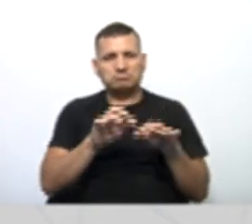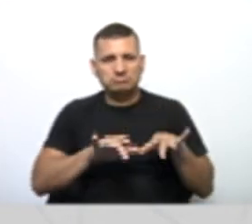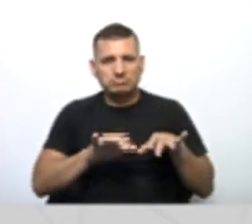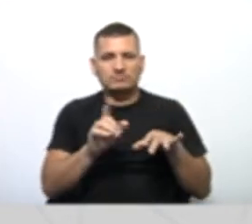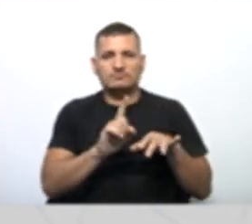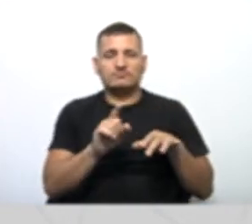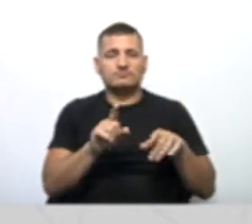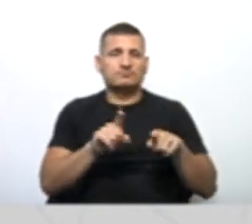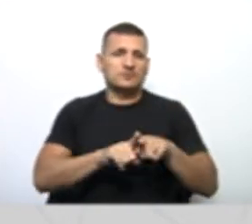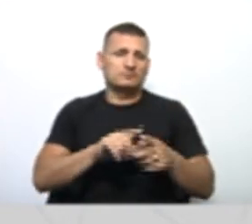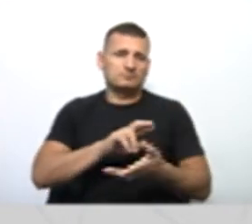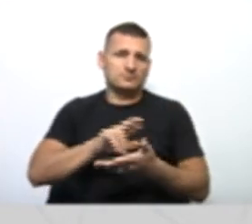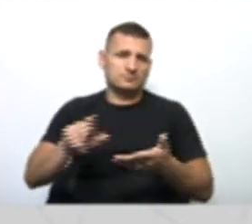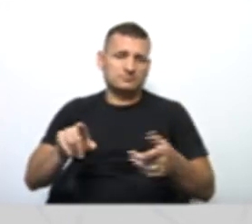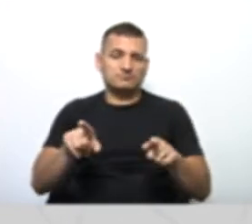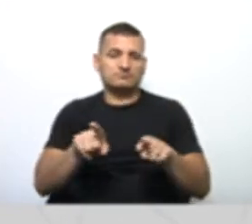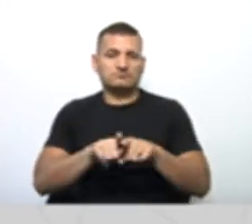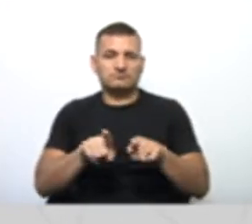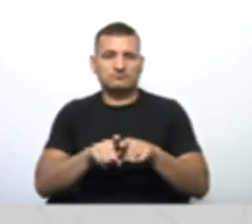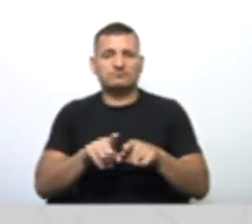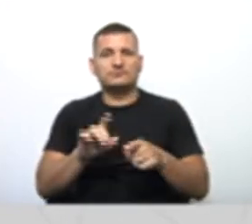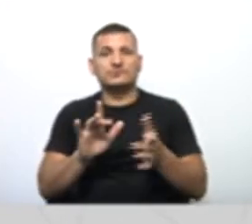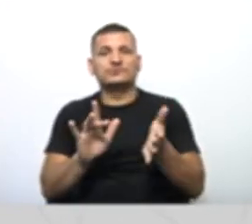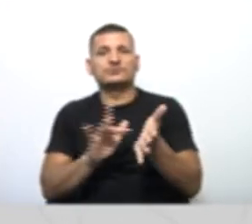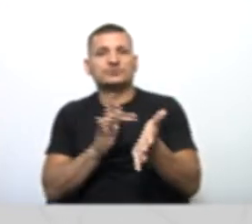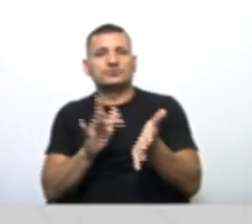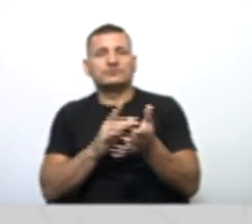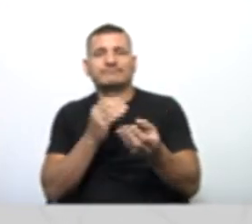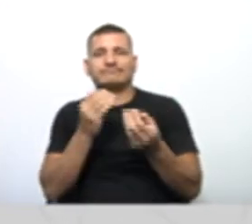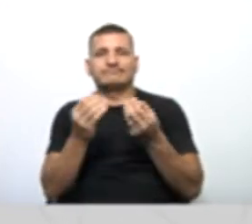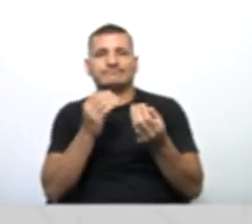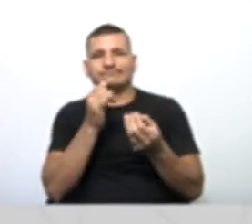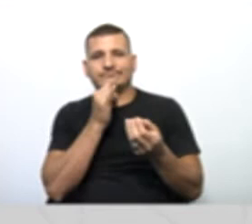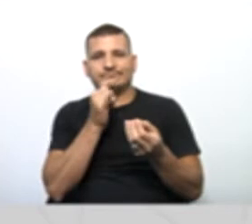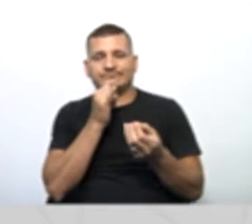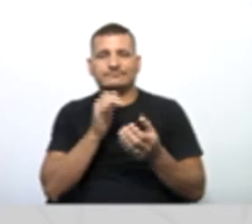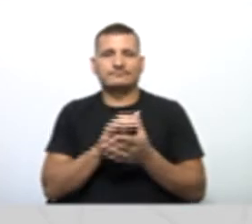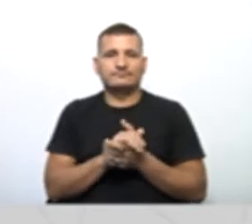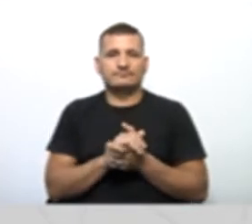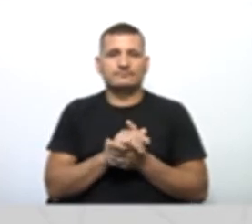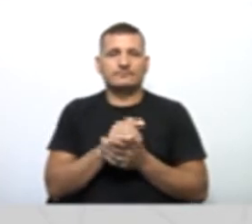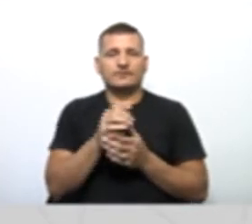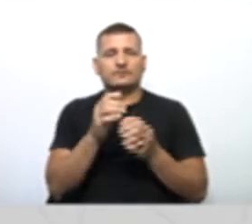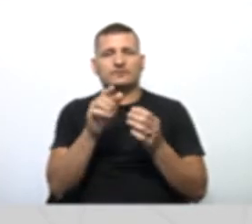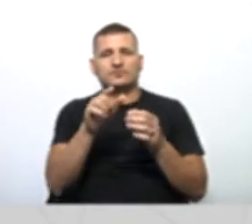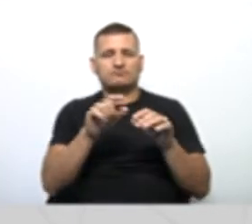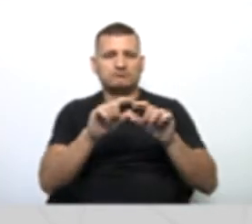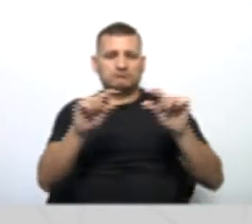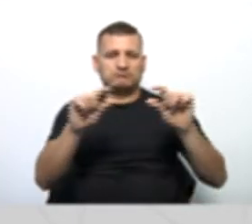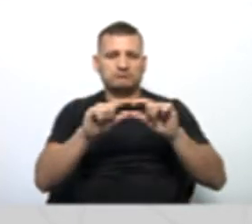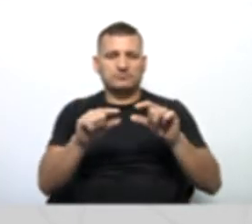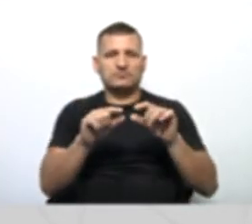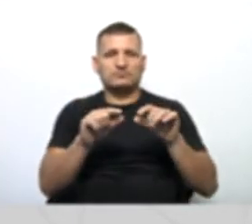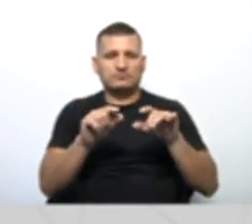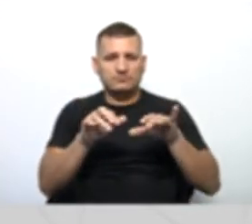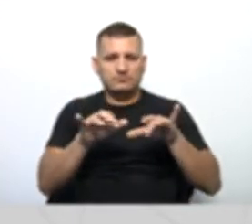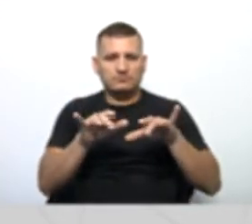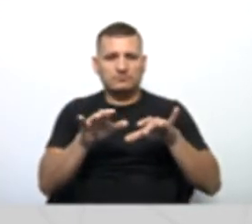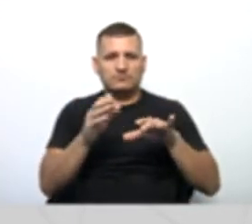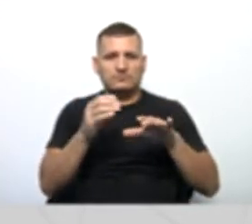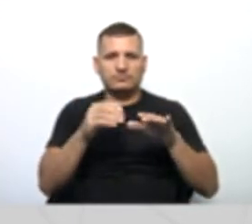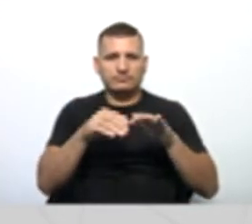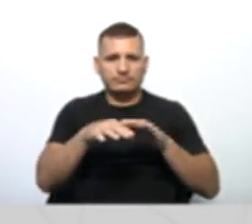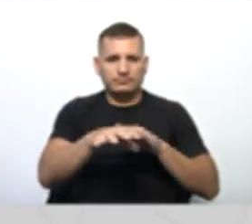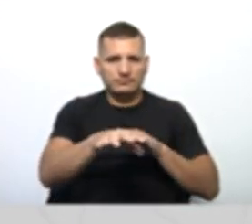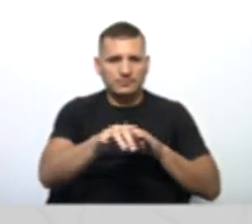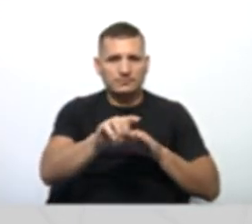dois fatores, em que quando você põe seu usuário e senha, ele manda uma mensagem de SMS no celular. A gente